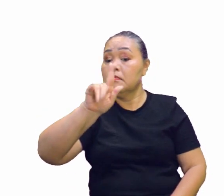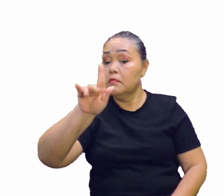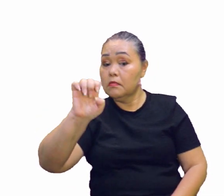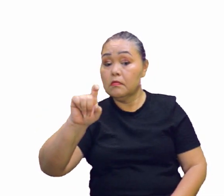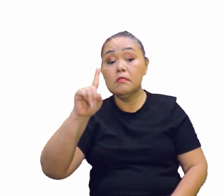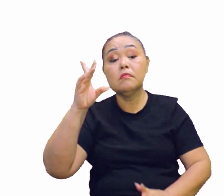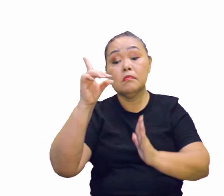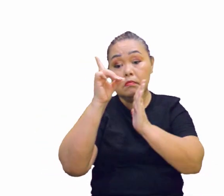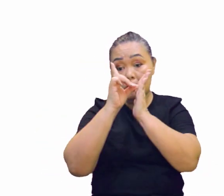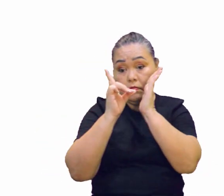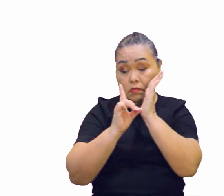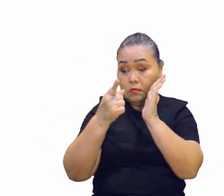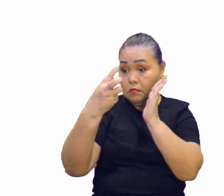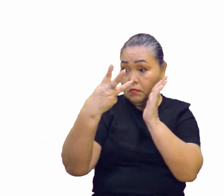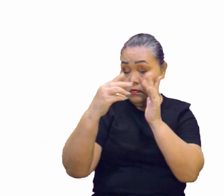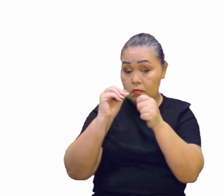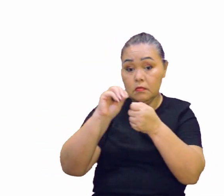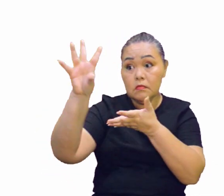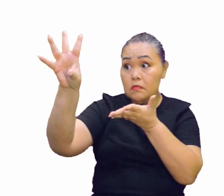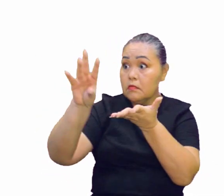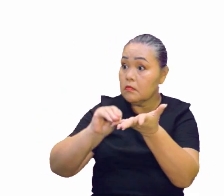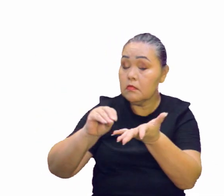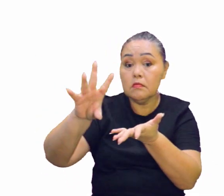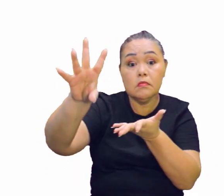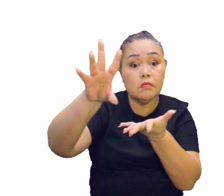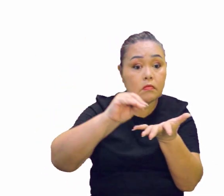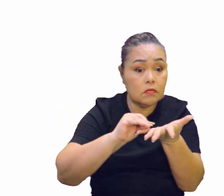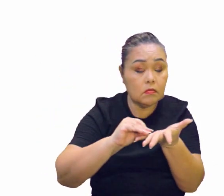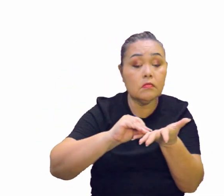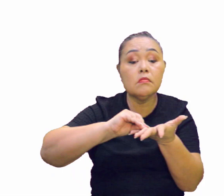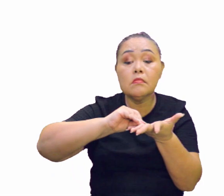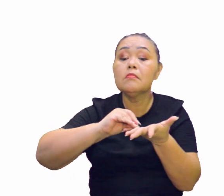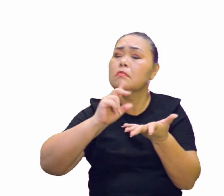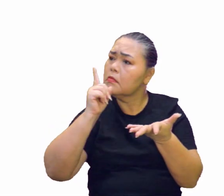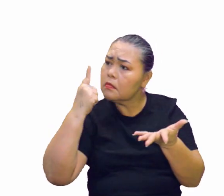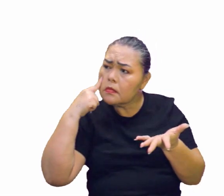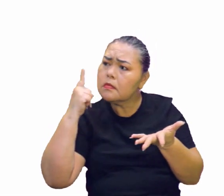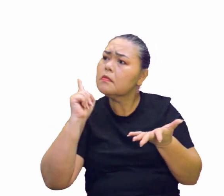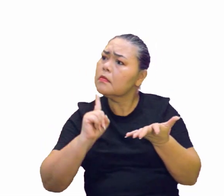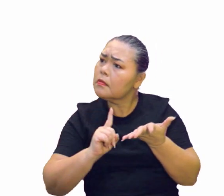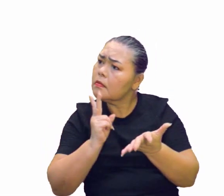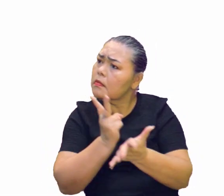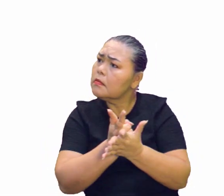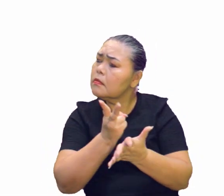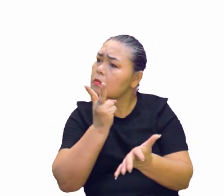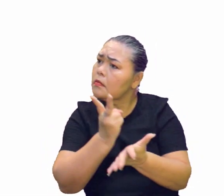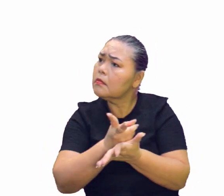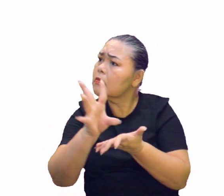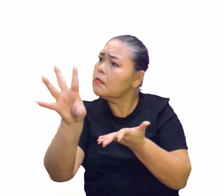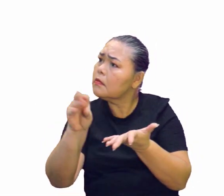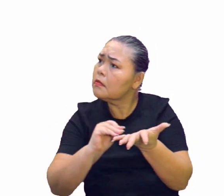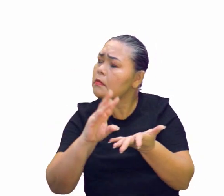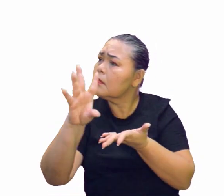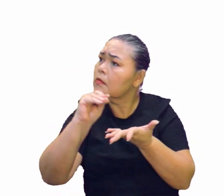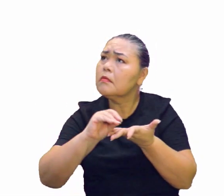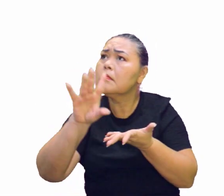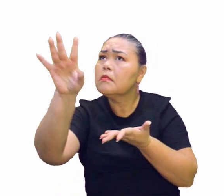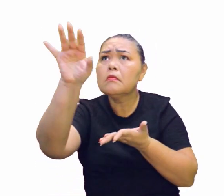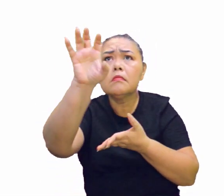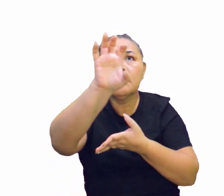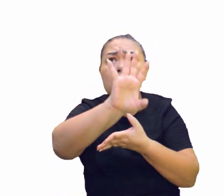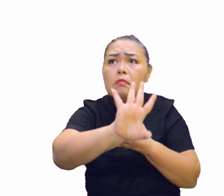1930, ocorreu os levantamentos estatísticos que tornaram-se regulares e os dados colhidos em cada